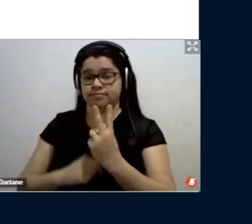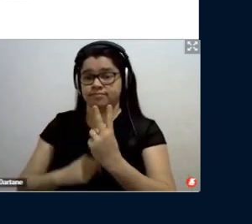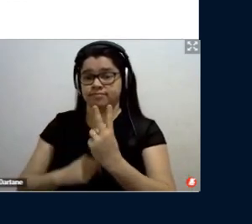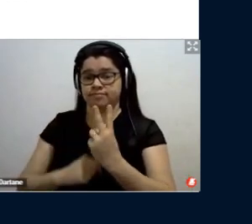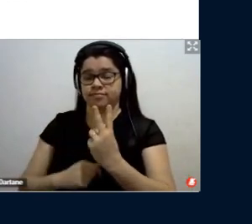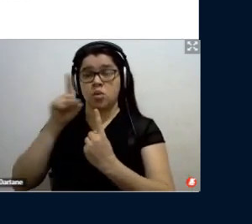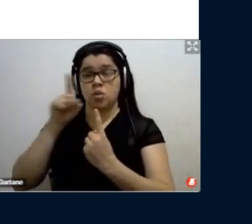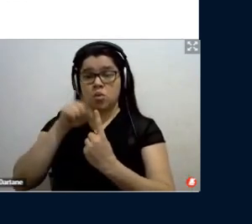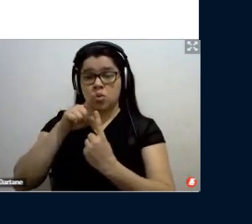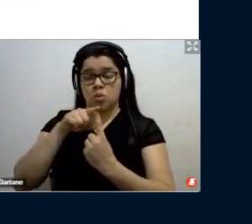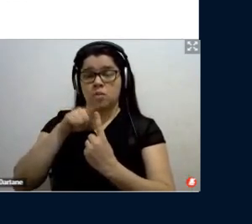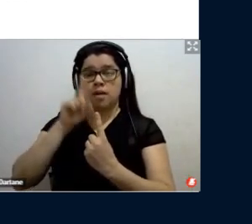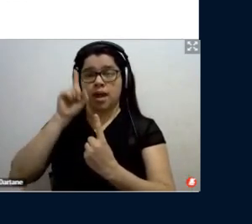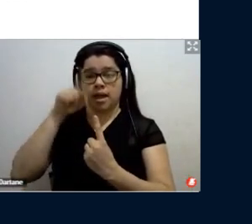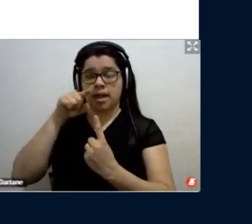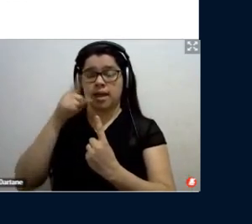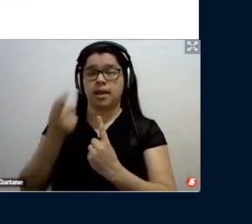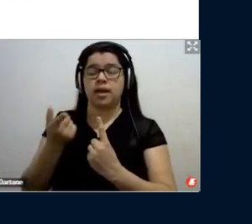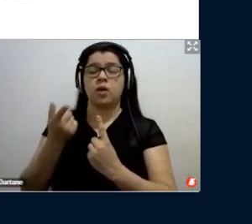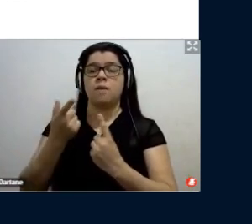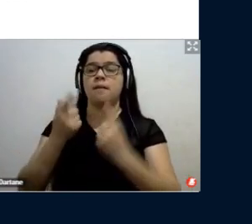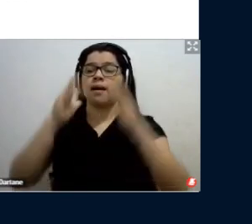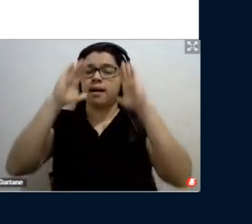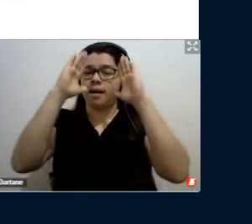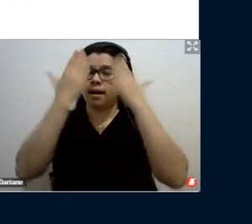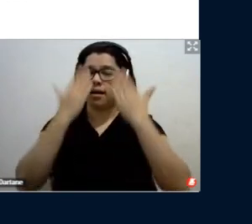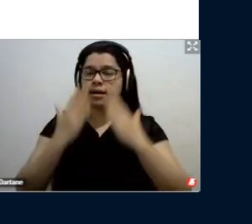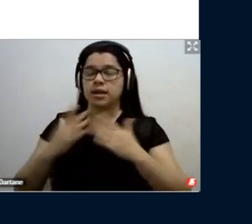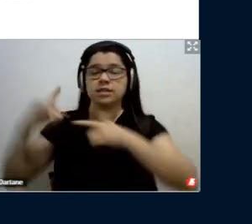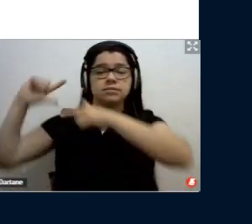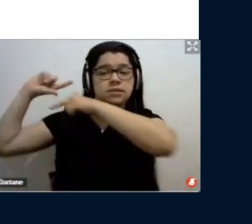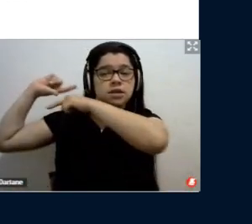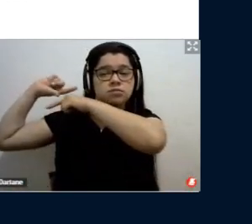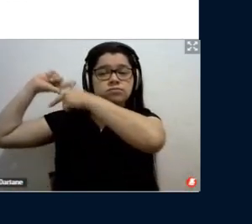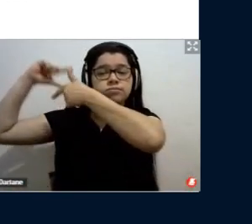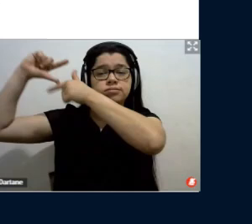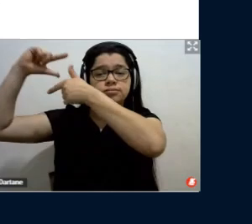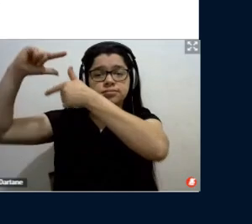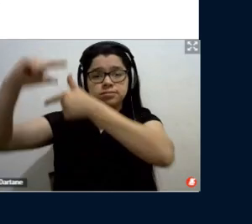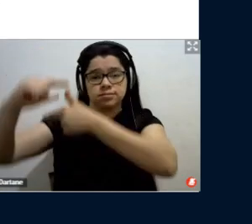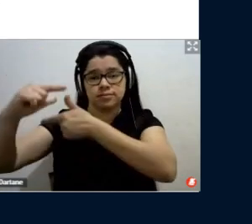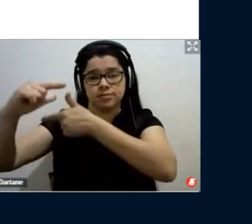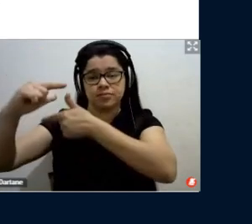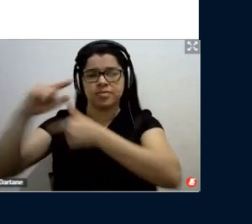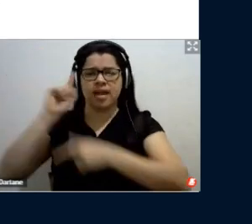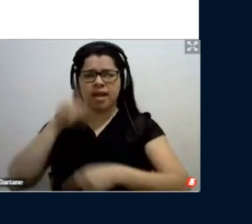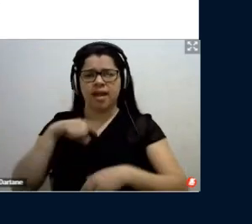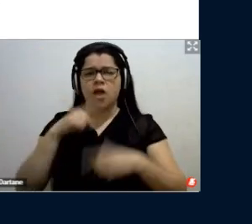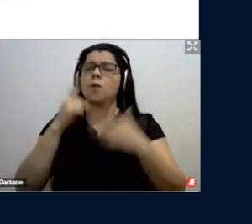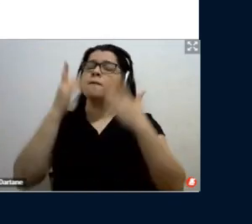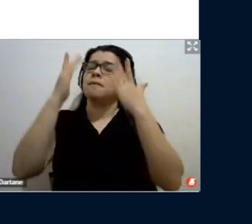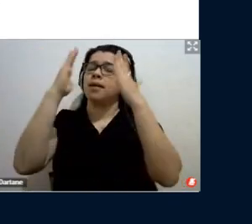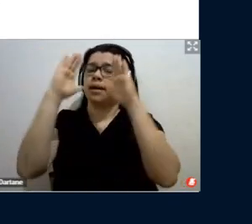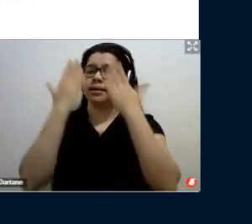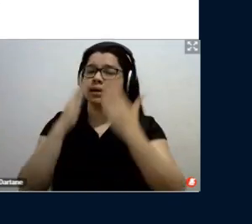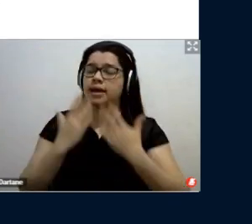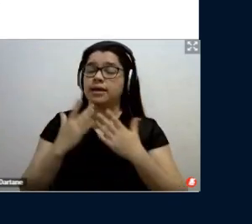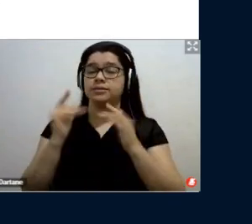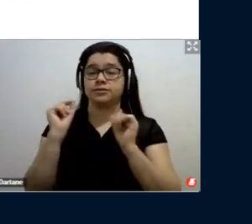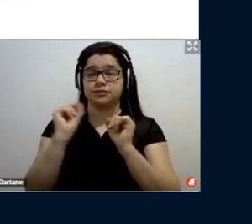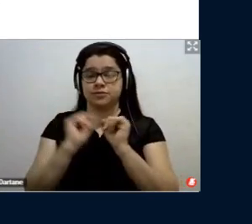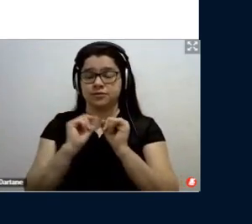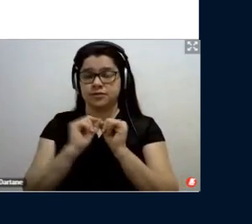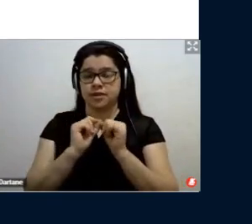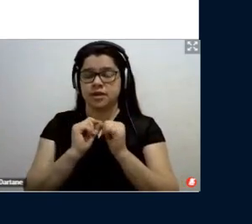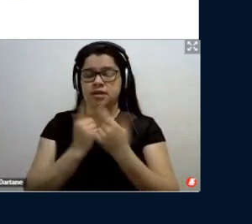análise tradicional, tá? Que é uma análise feita com base